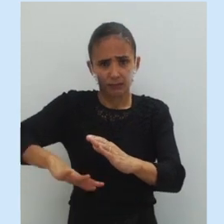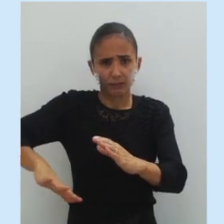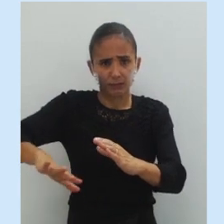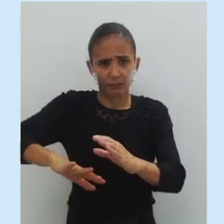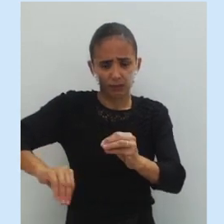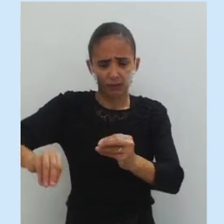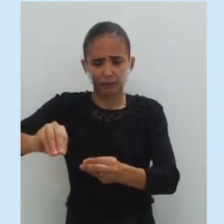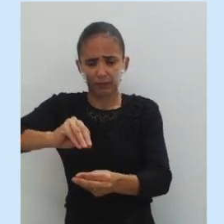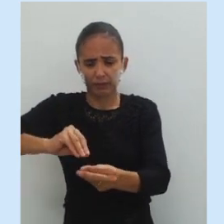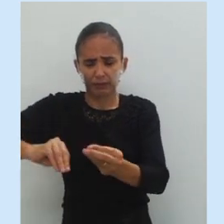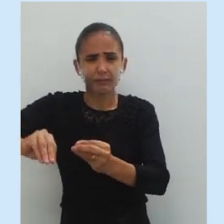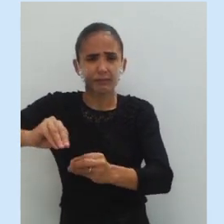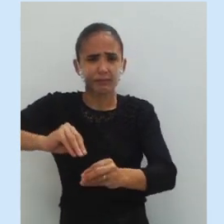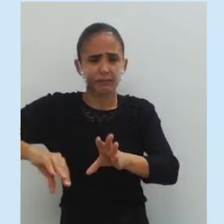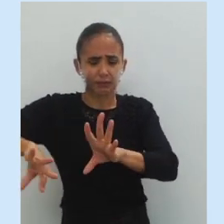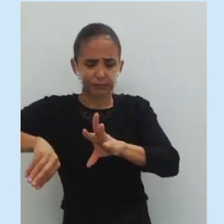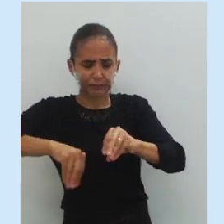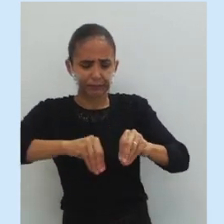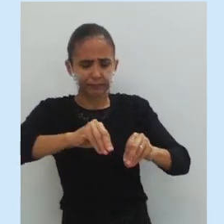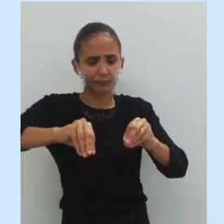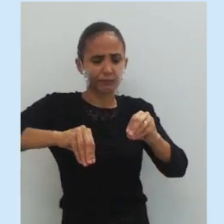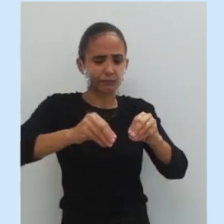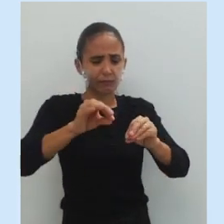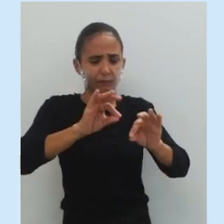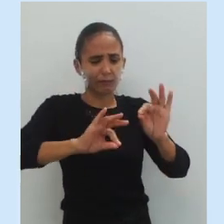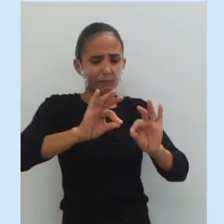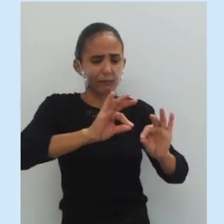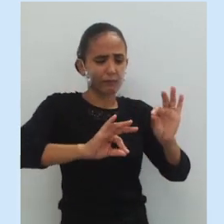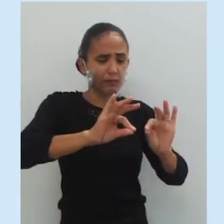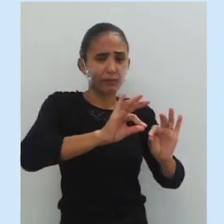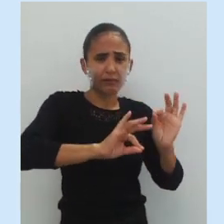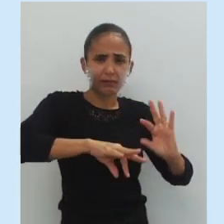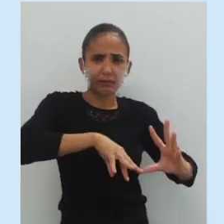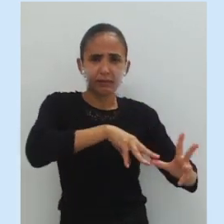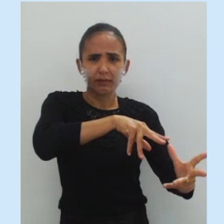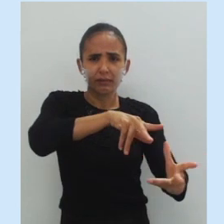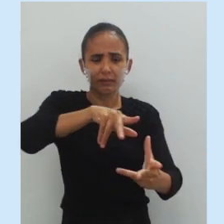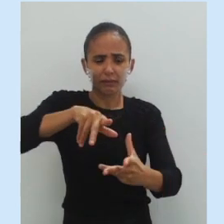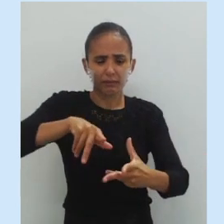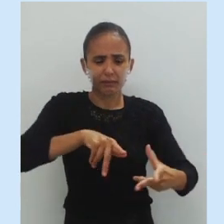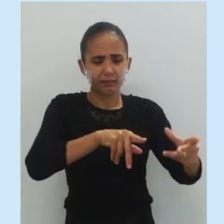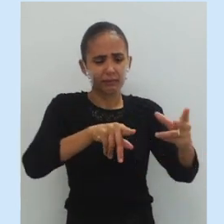uma fermentação. Essa fermentação vai gerar um gás, que pode